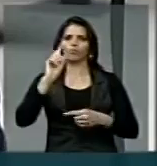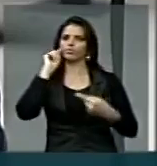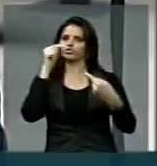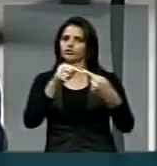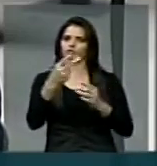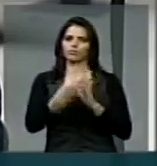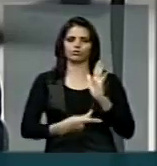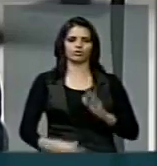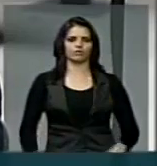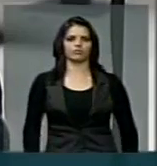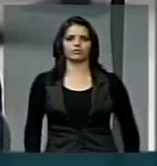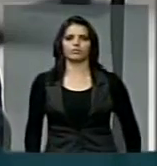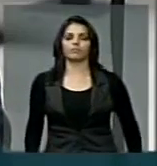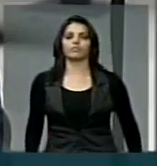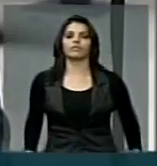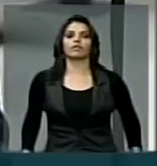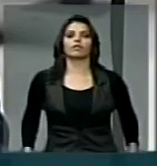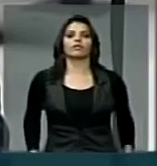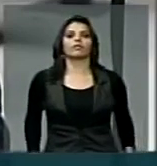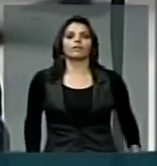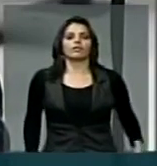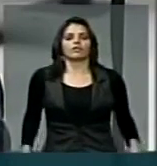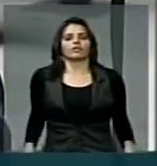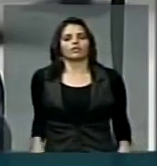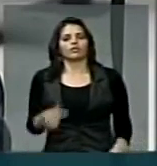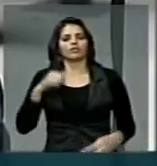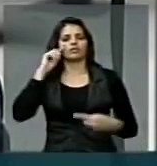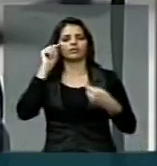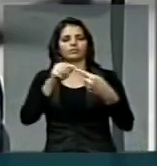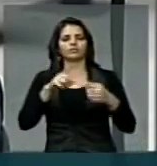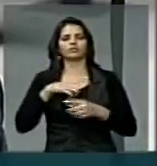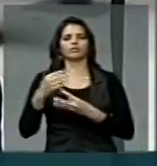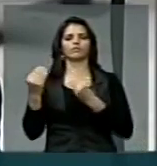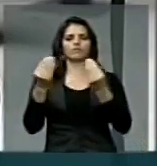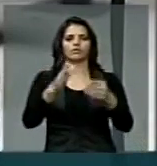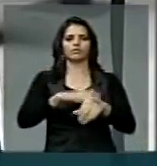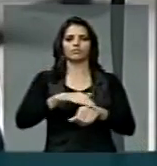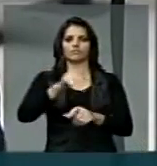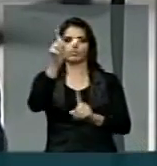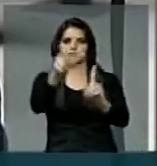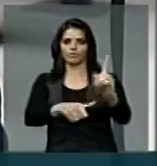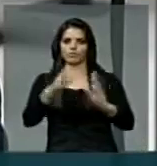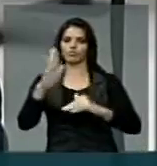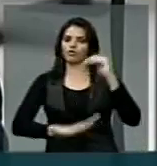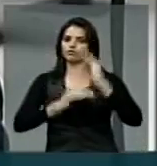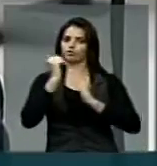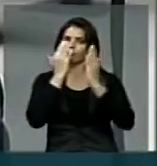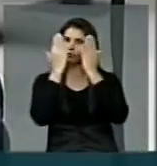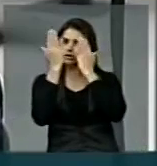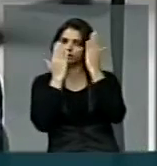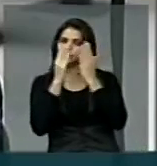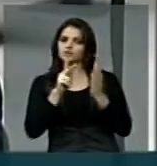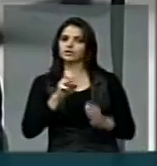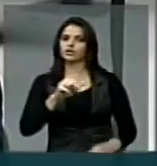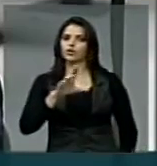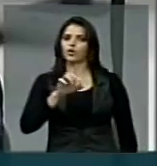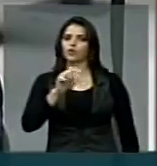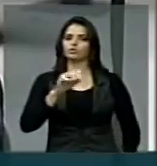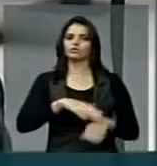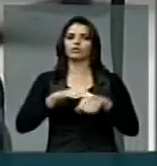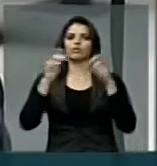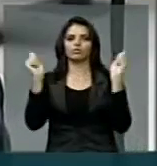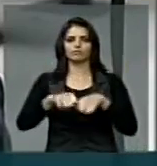do projeto. O projeto ele tem o objetivo de oferecer ao profissional de psicologia condições de